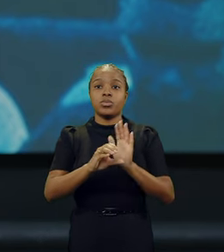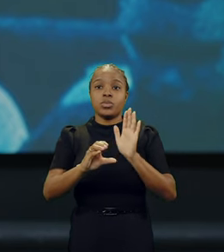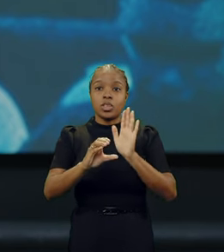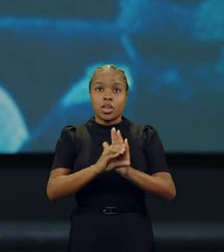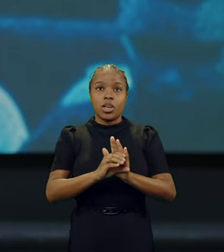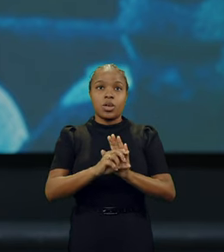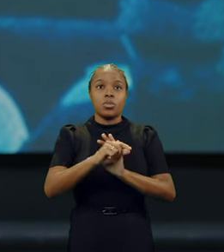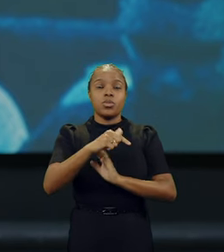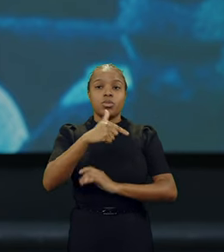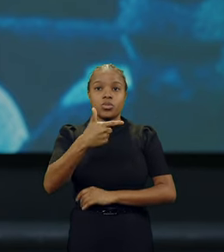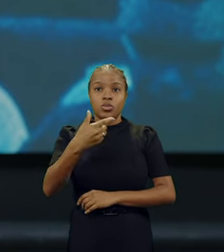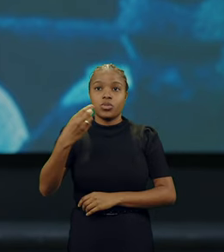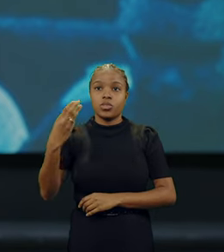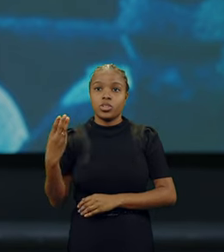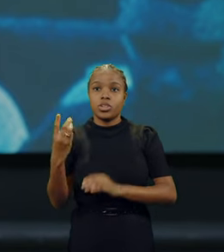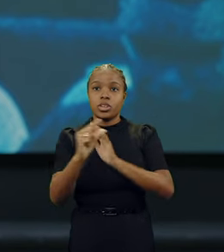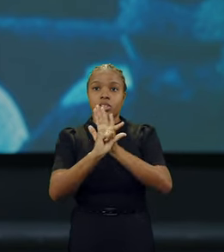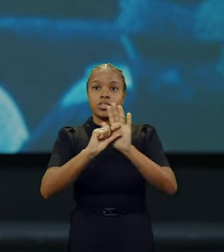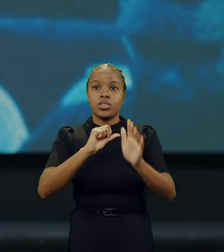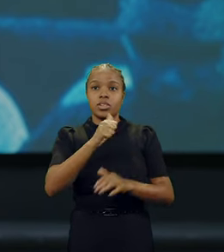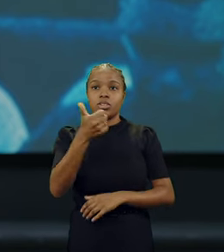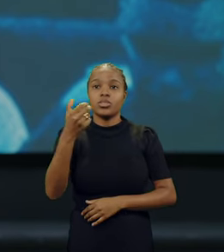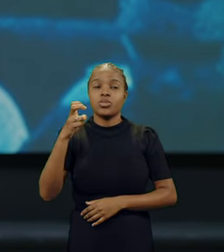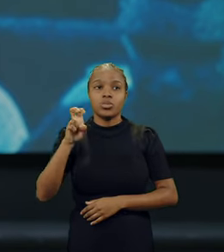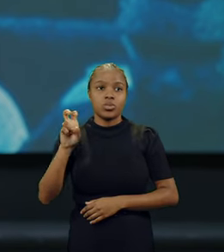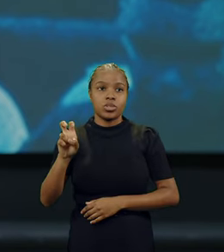capítulo 23, versículo 15.